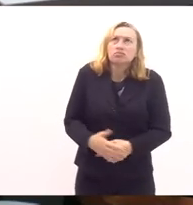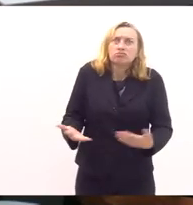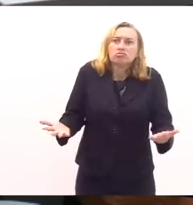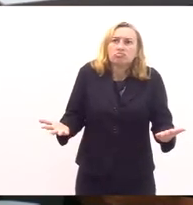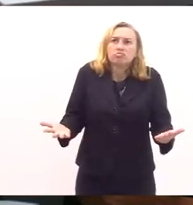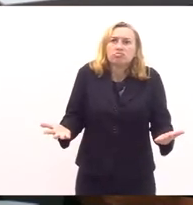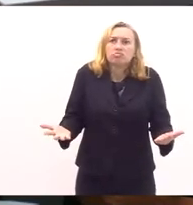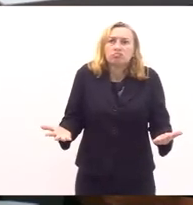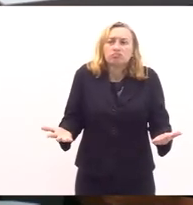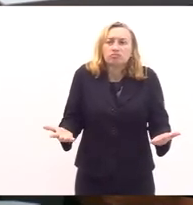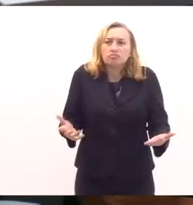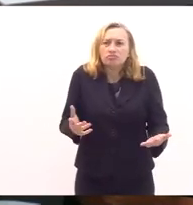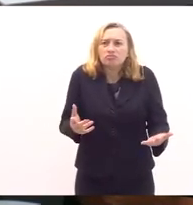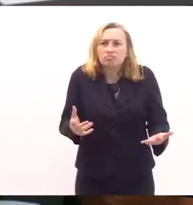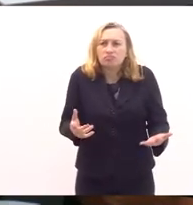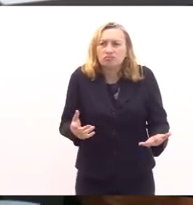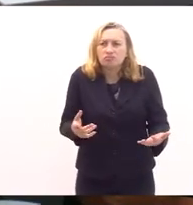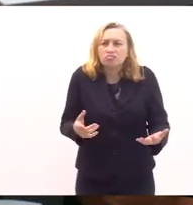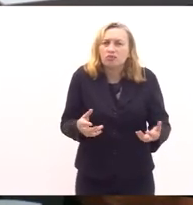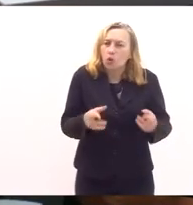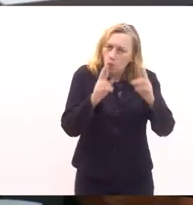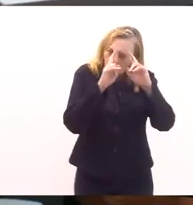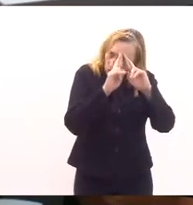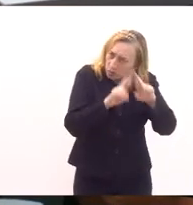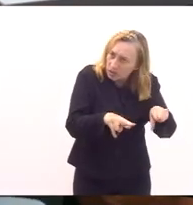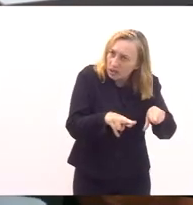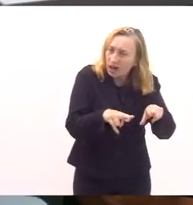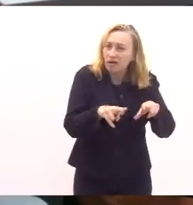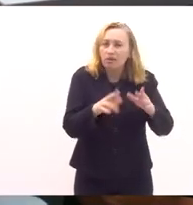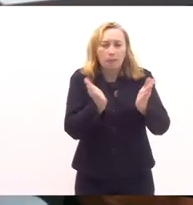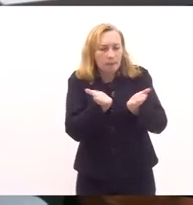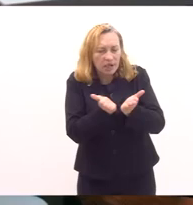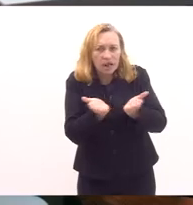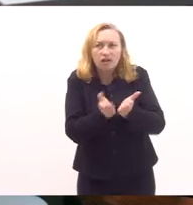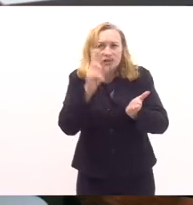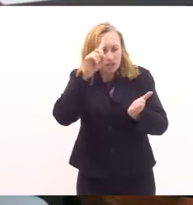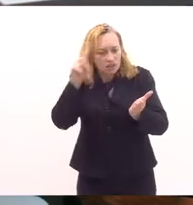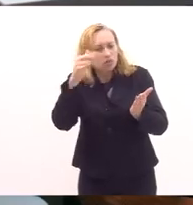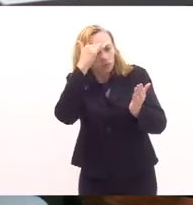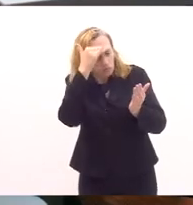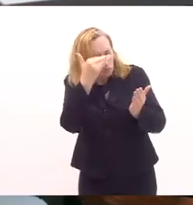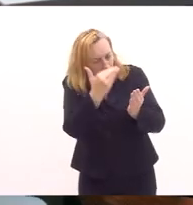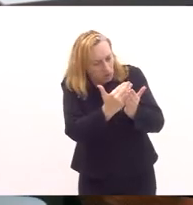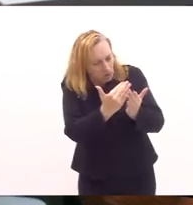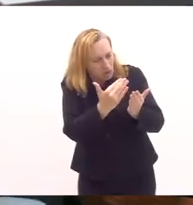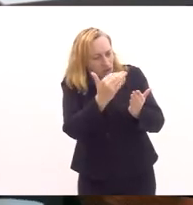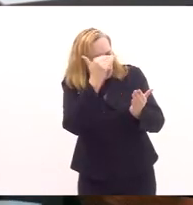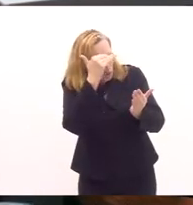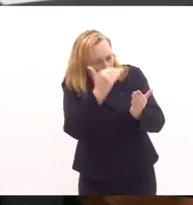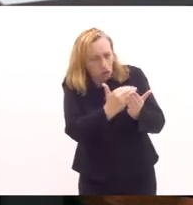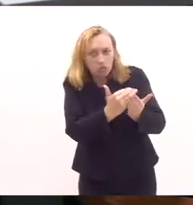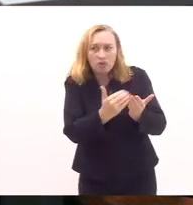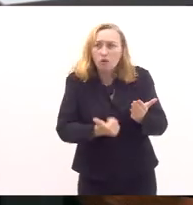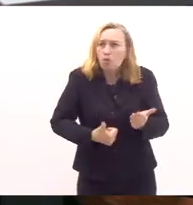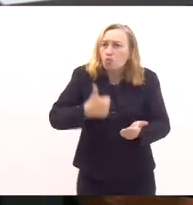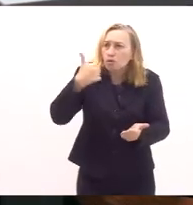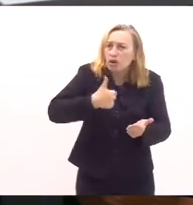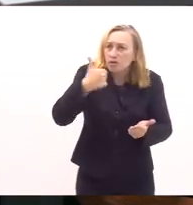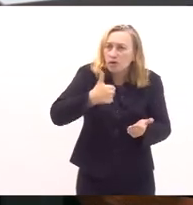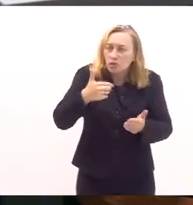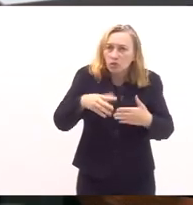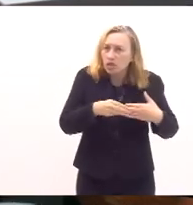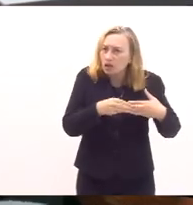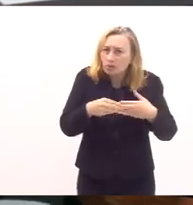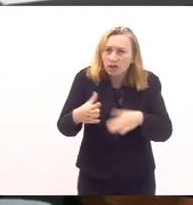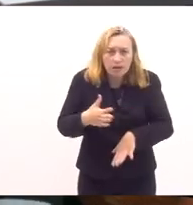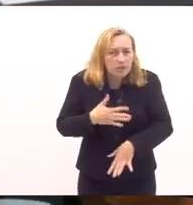eu entendia, respeitava a Bíblia. A Bíblia, para mim, foi o primeiro o